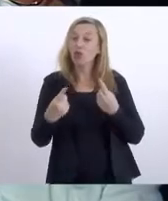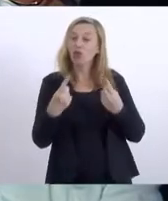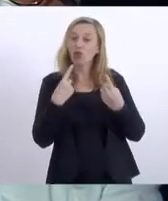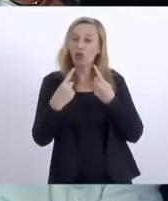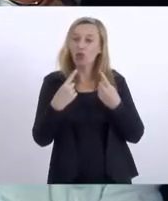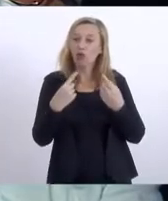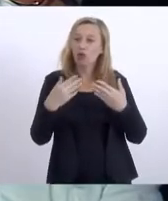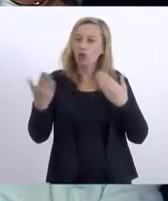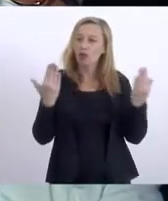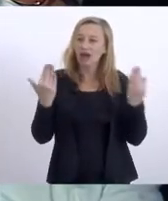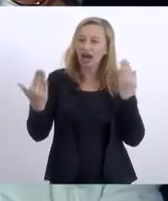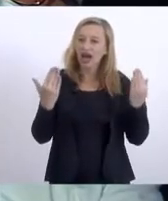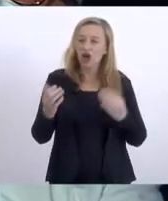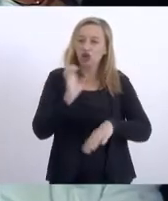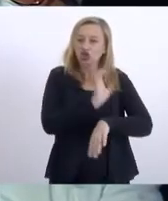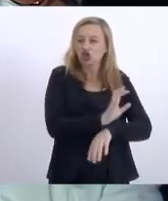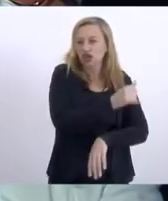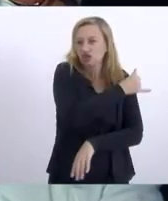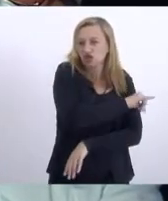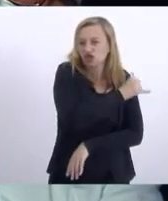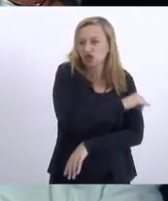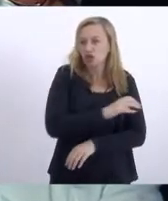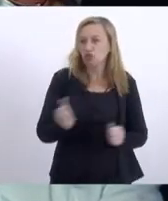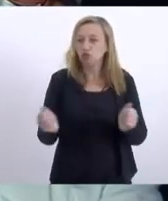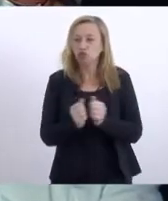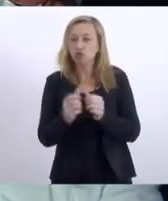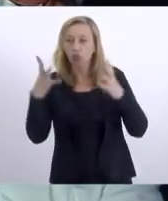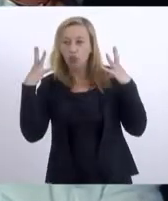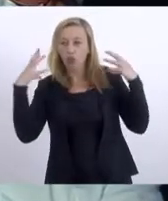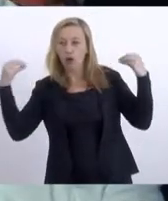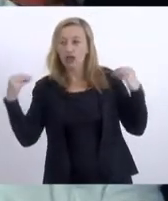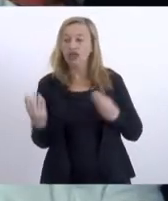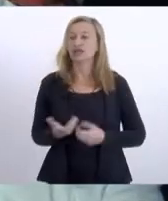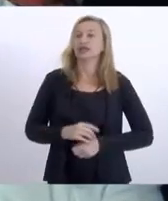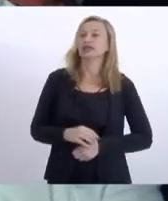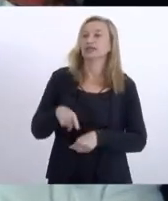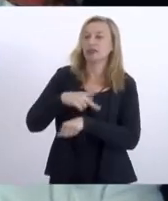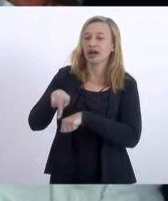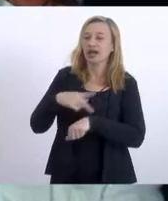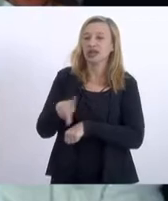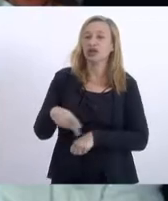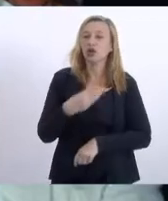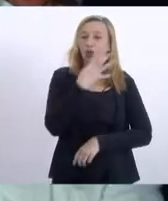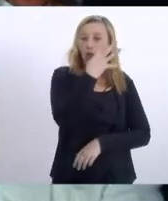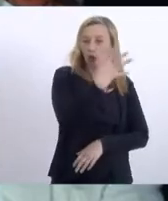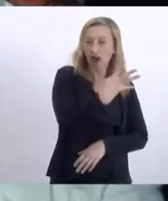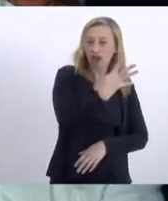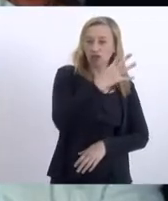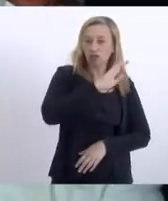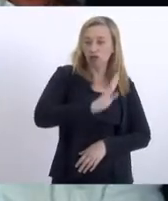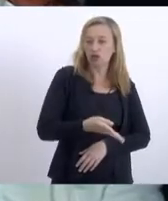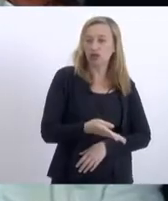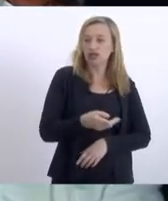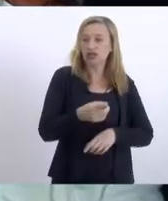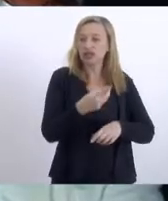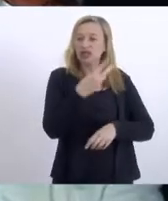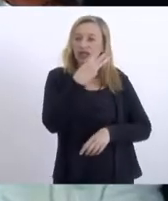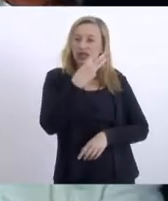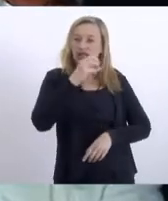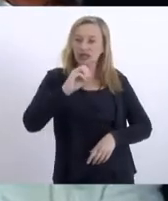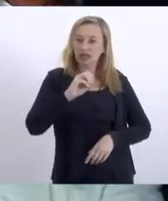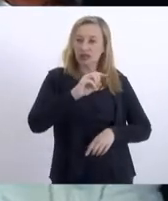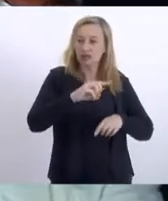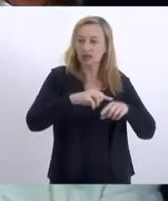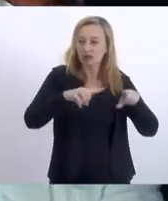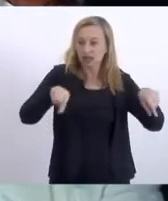Janeiro com a Holanda. O Estado do Rio de Janeiro tem 4 milhões e 300 mil hectares. A Holanda tem 4 milhões e 100 mil